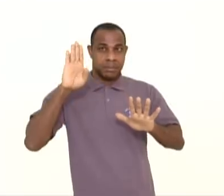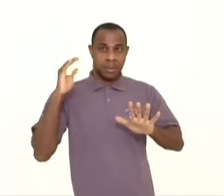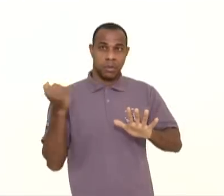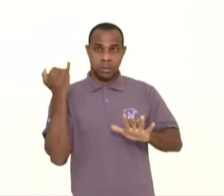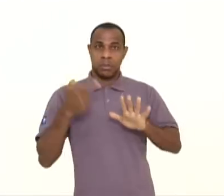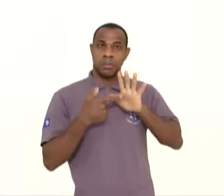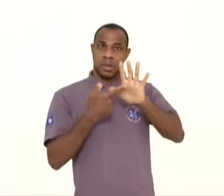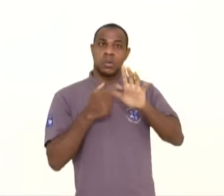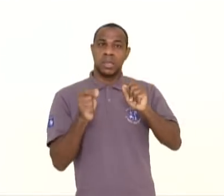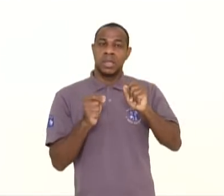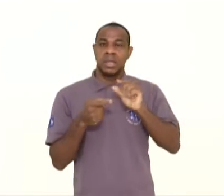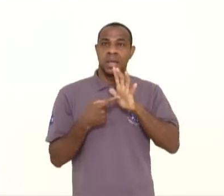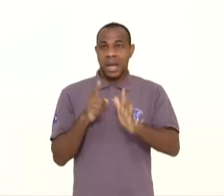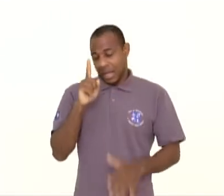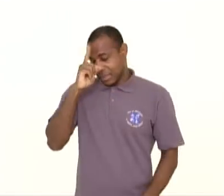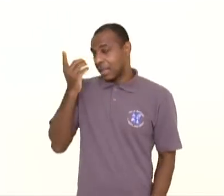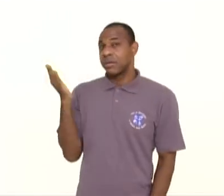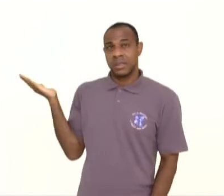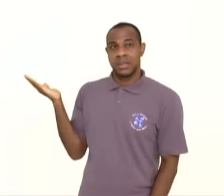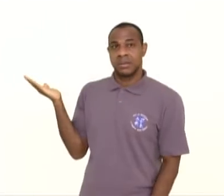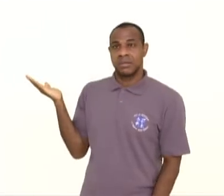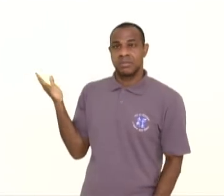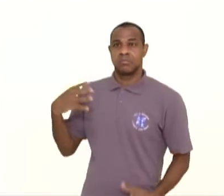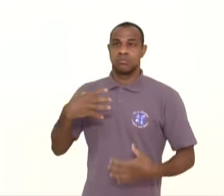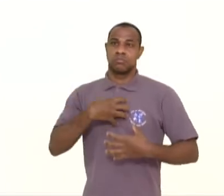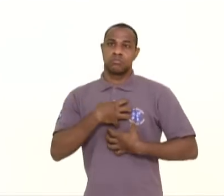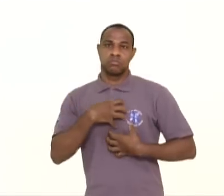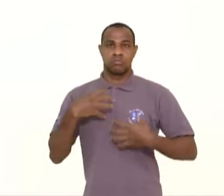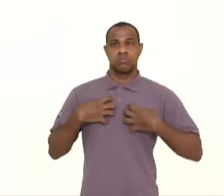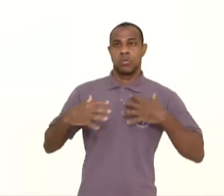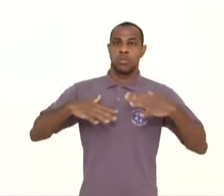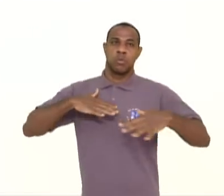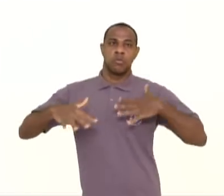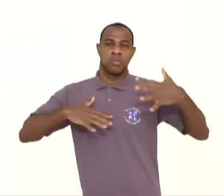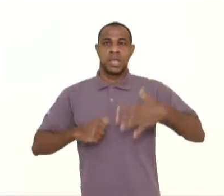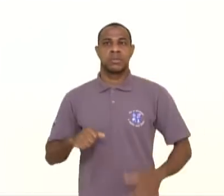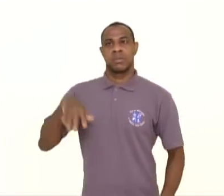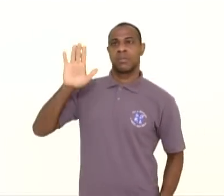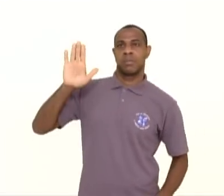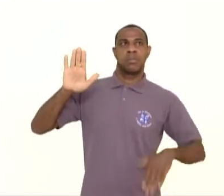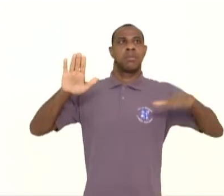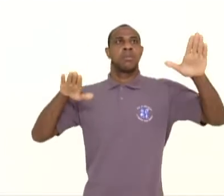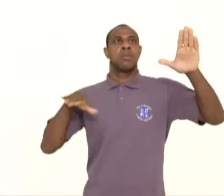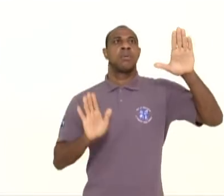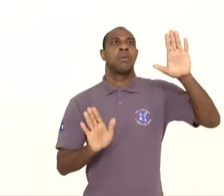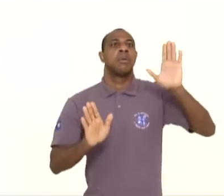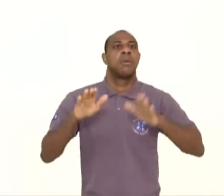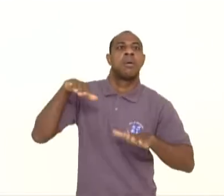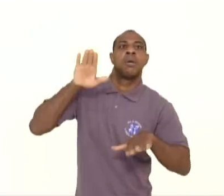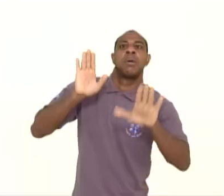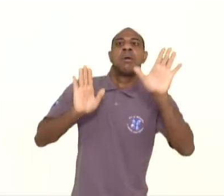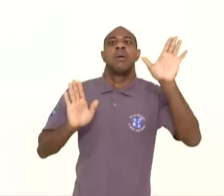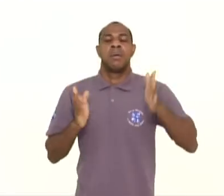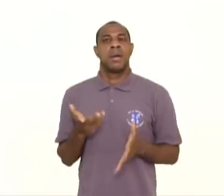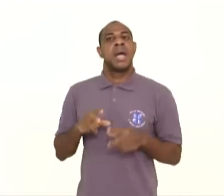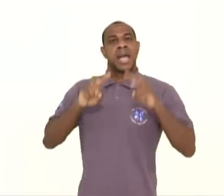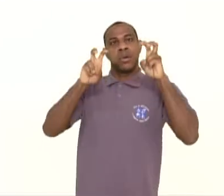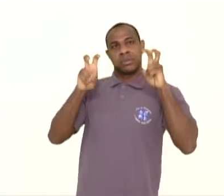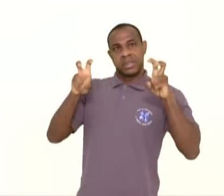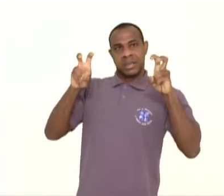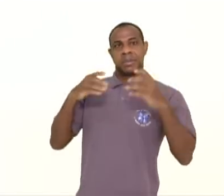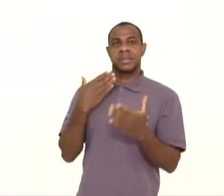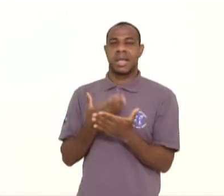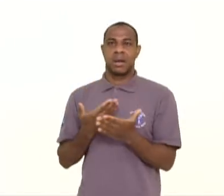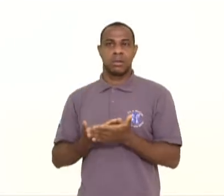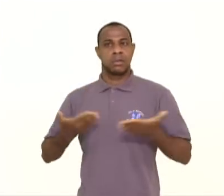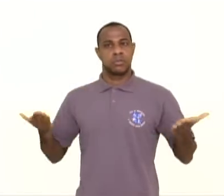trazer o conceito, levar a ideia através de gestos, através de movimentos. Então este é o tema da aula de hoje, né? Então é um tema bastante